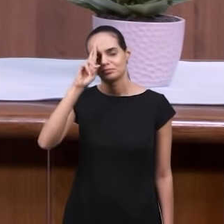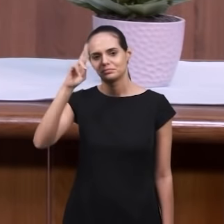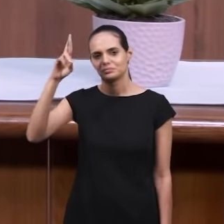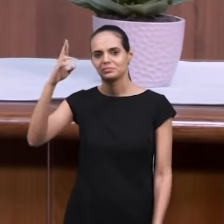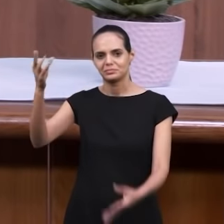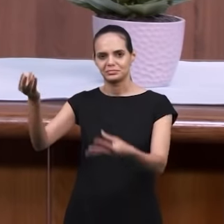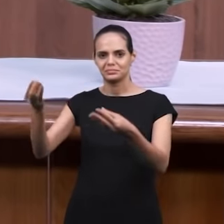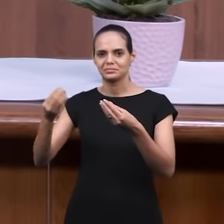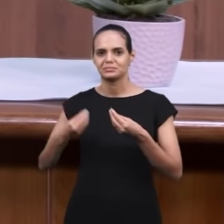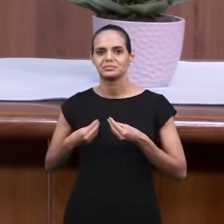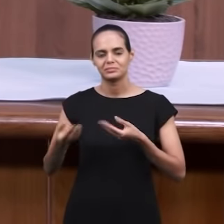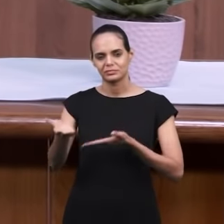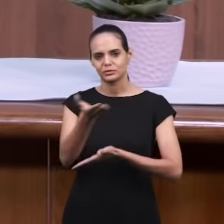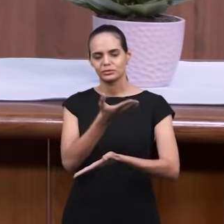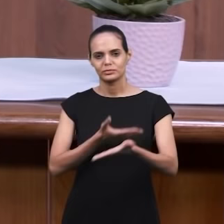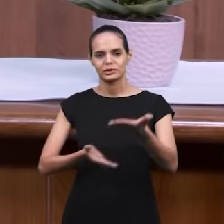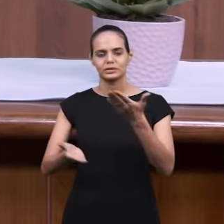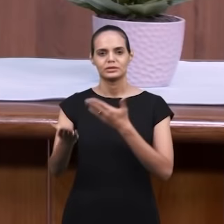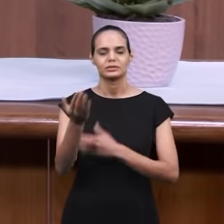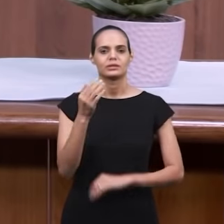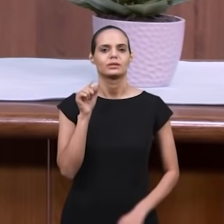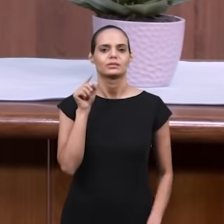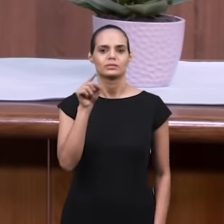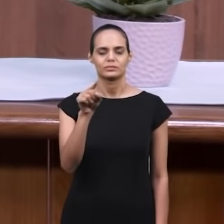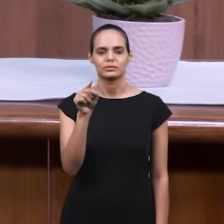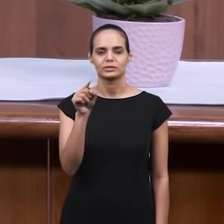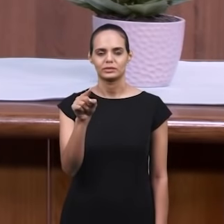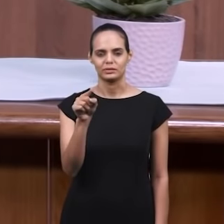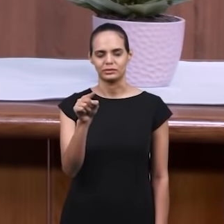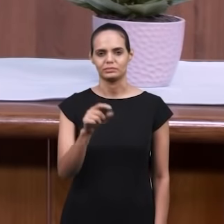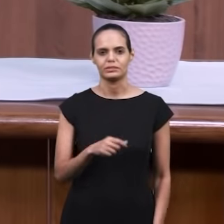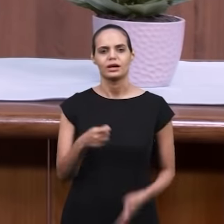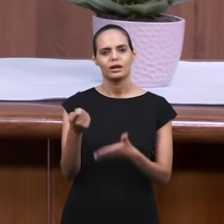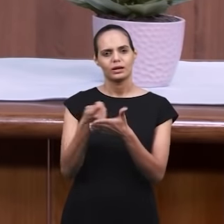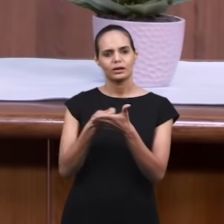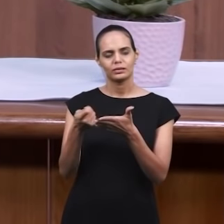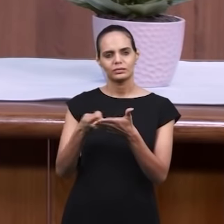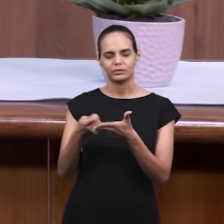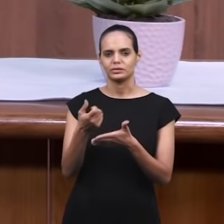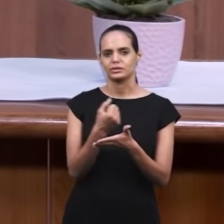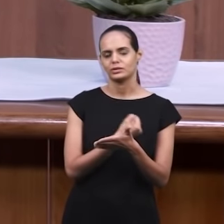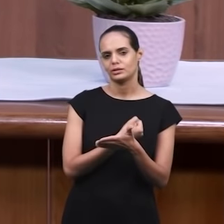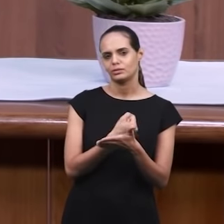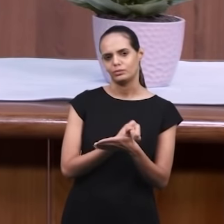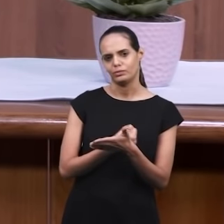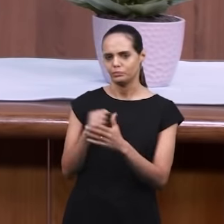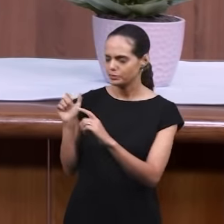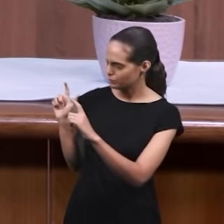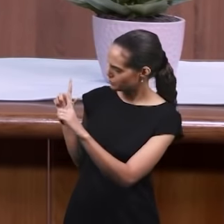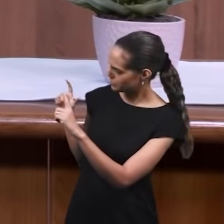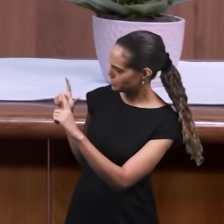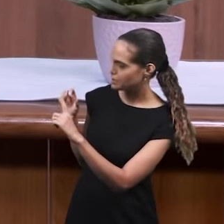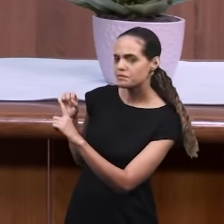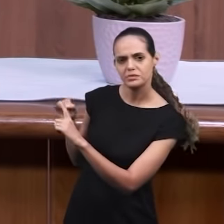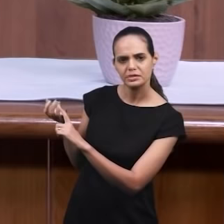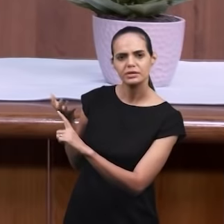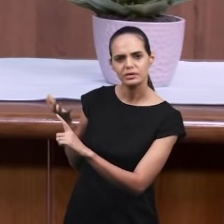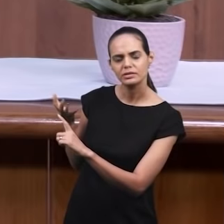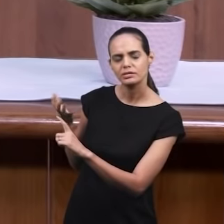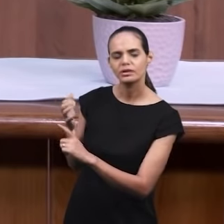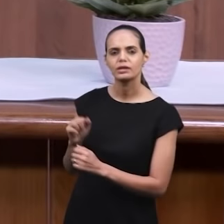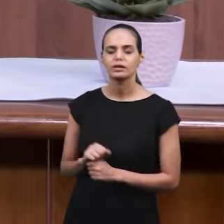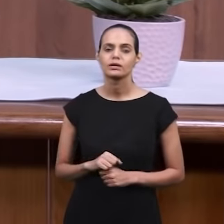deu, compartilhar com você isso. Guarde esse número, anote na sua agenda, fotografe se quiser. Em algum